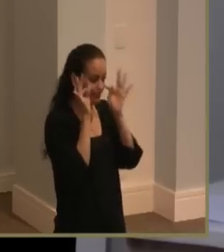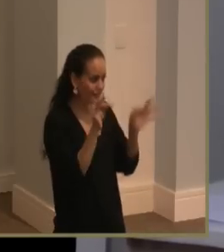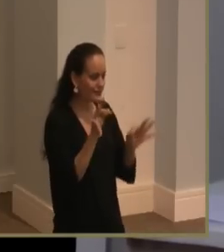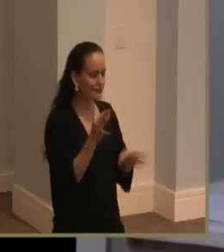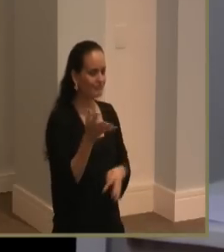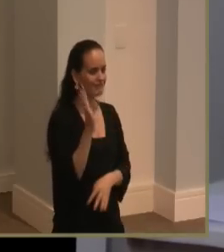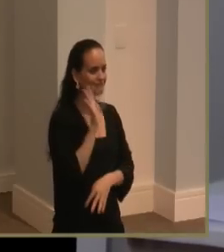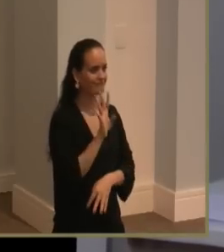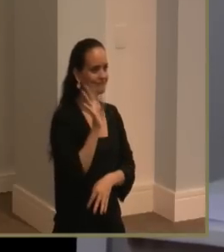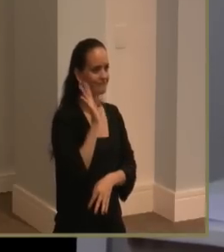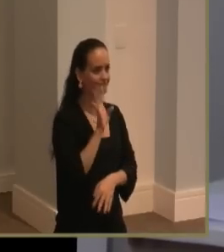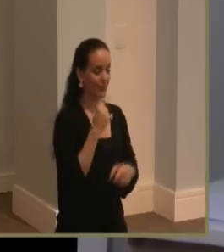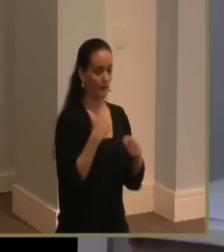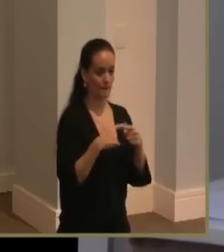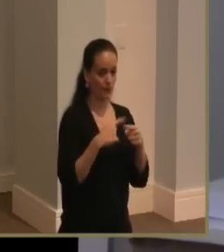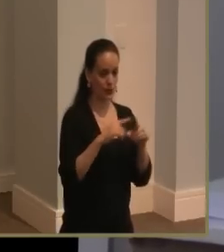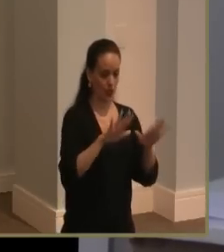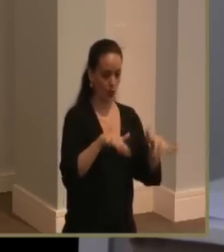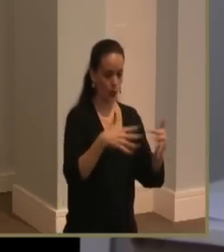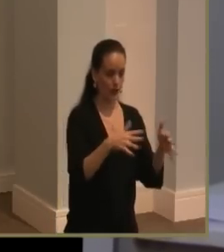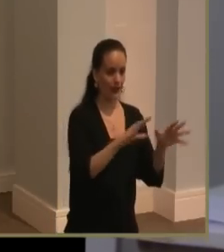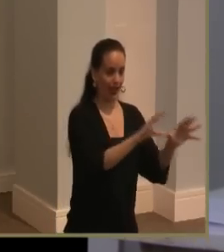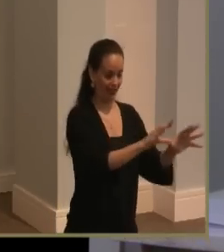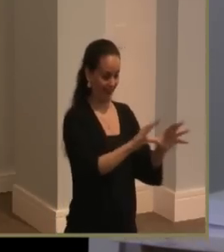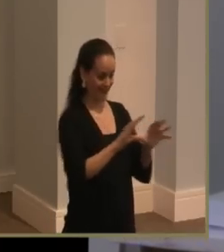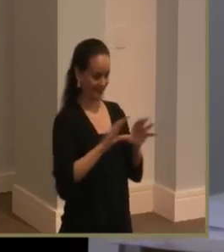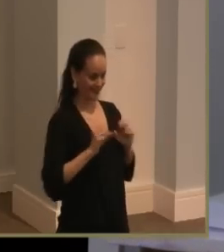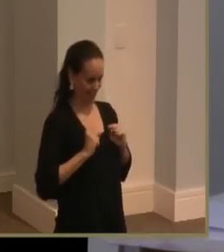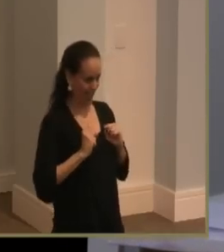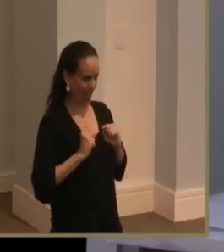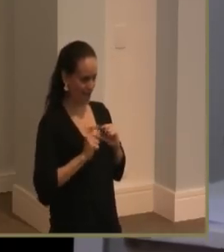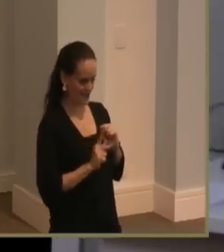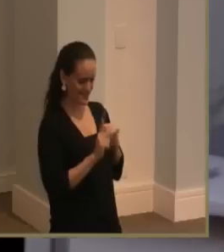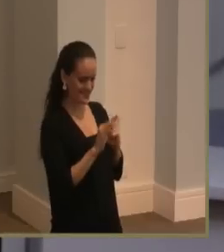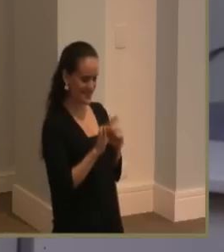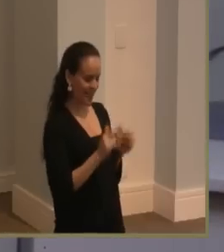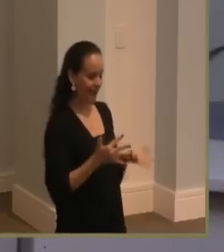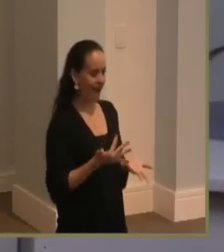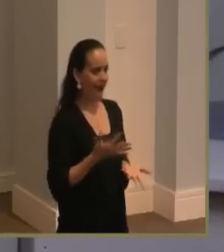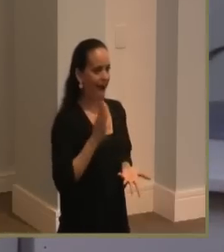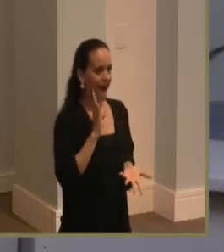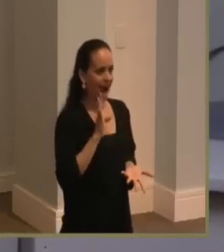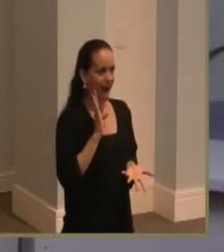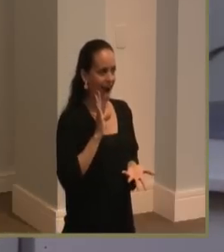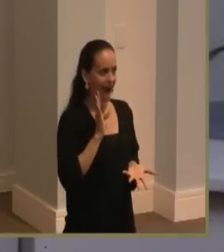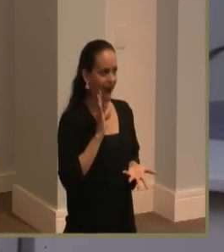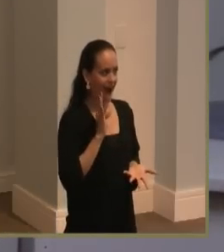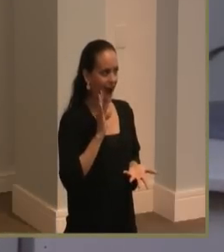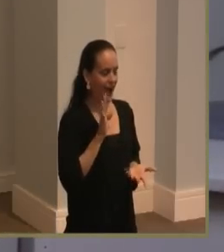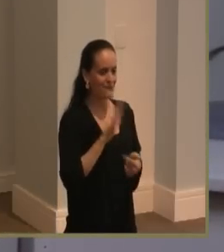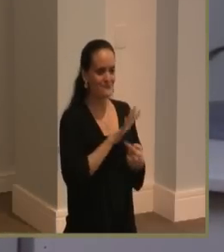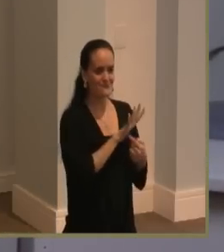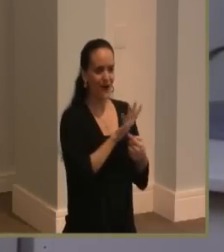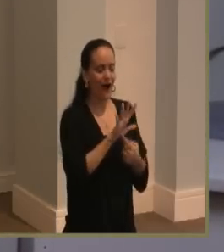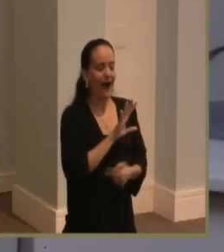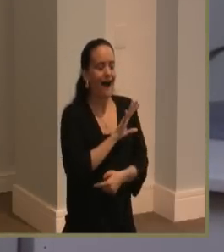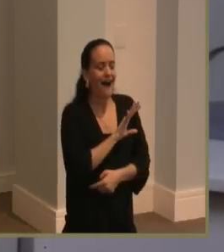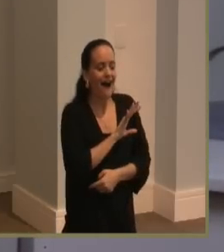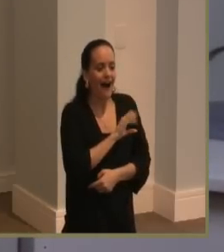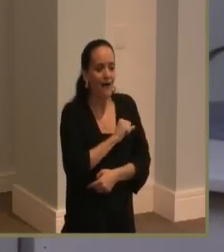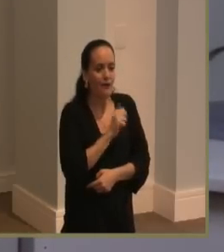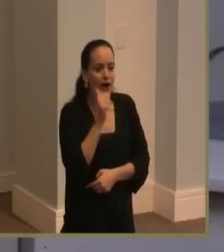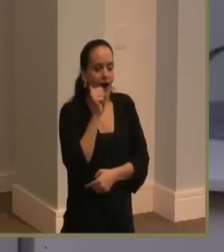essas mães, quando recebem esse kit e olham a demonstração de amor que contém nele, elas